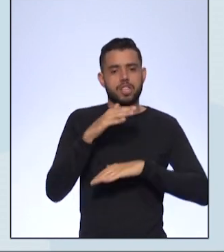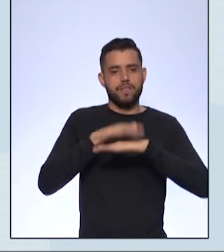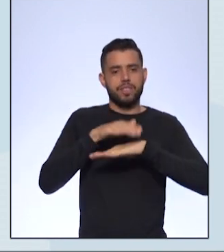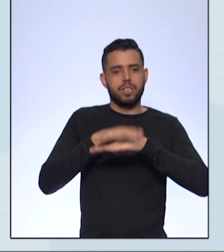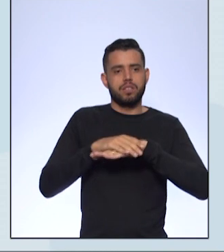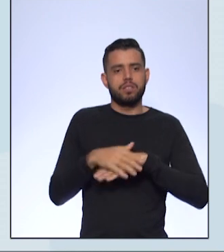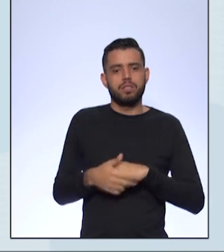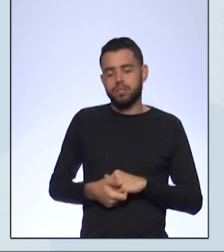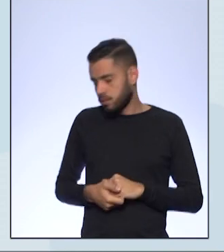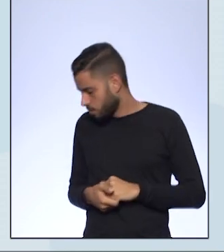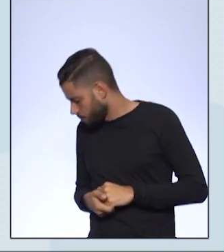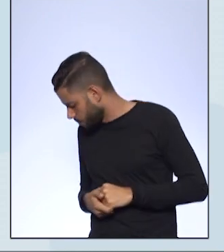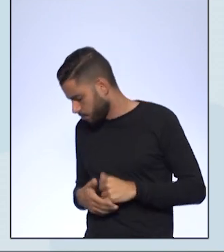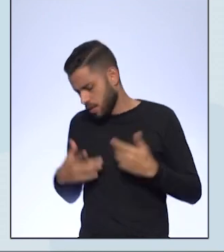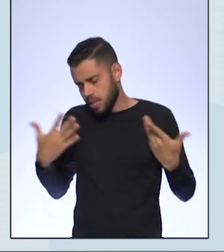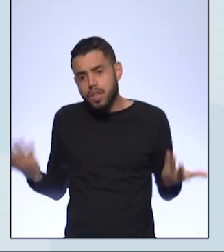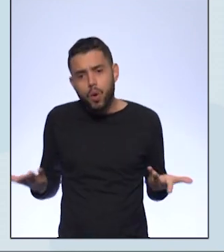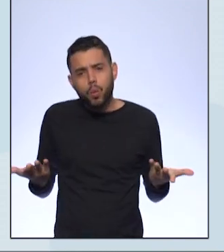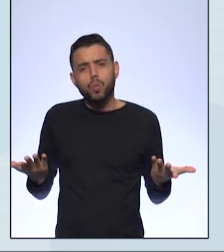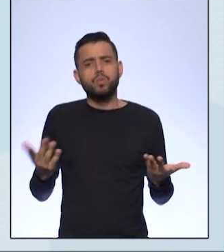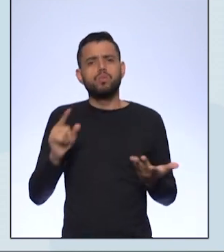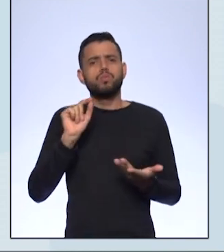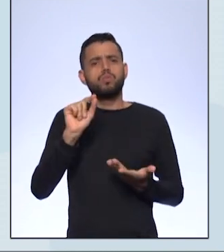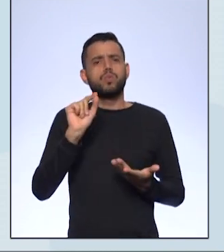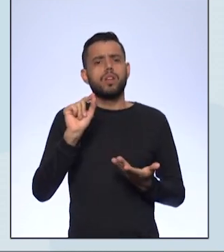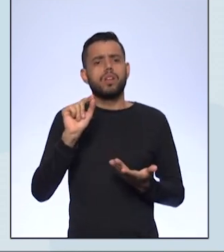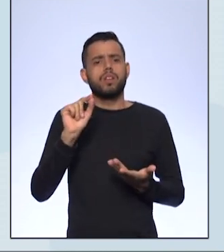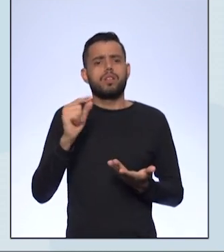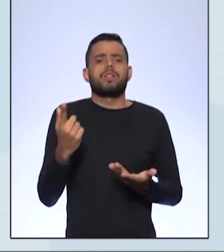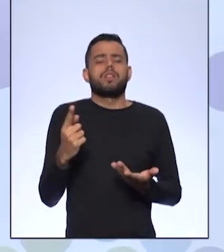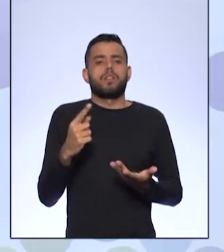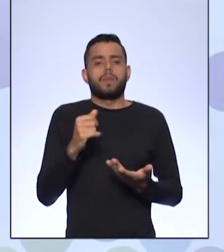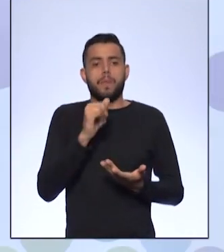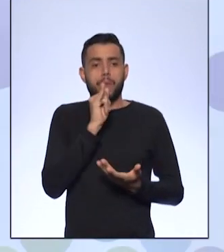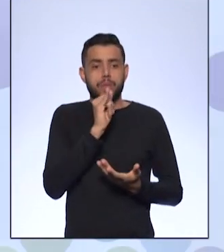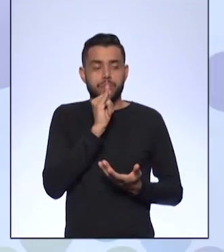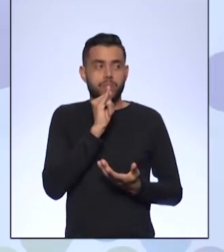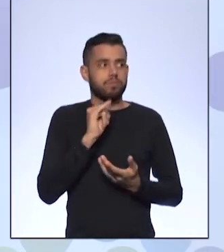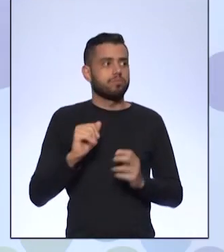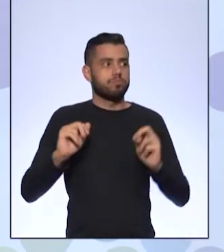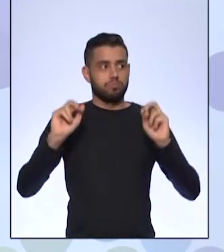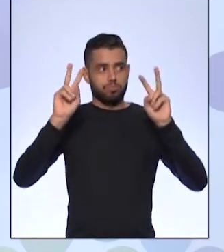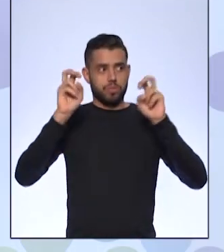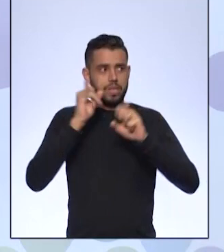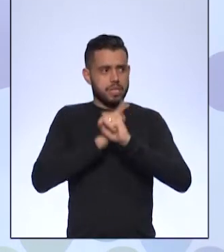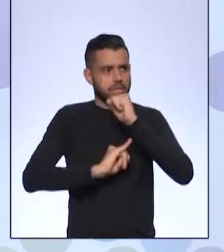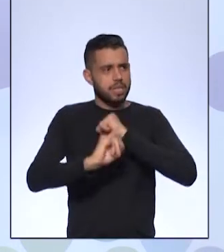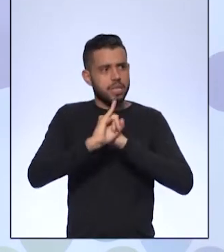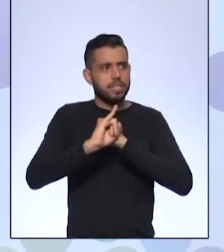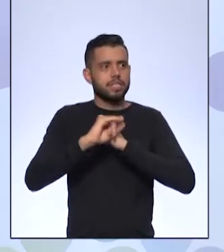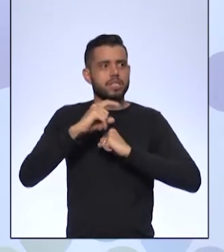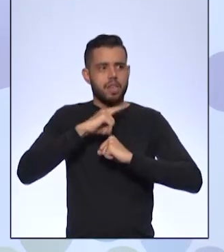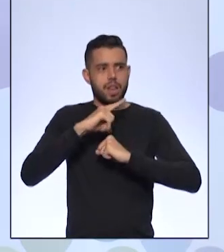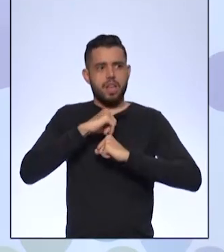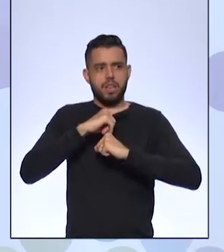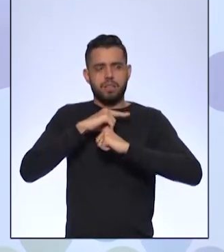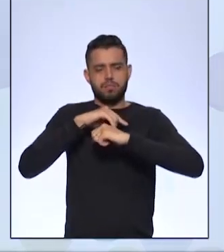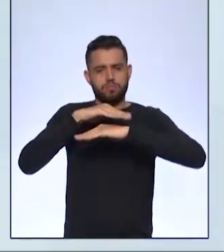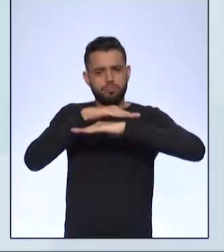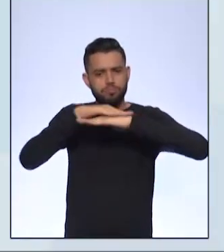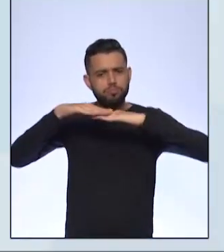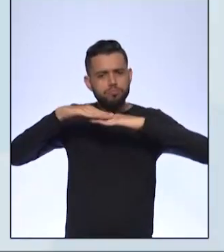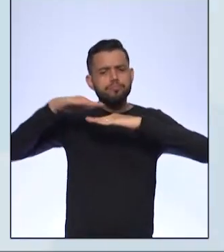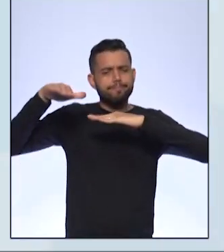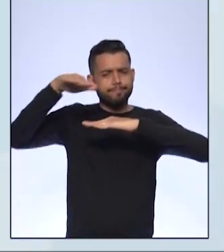tá? Então, isso, por exemplo... o que a gente pode dizer sobre a internet. Existe a camada ali superficial, mas existe muita coisa ali